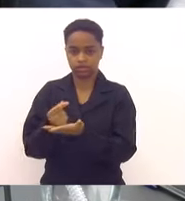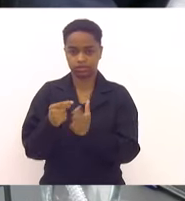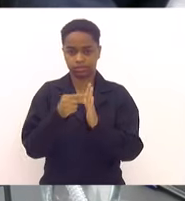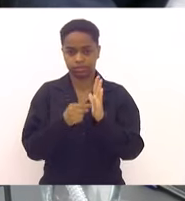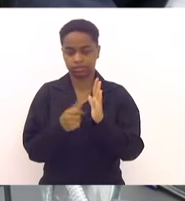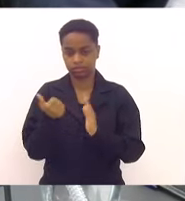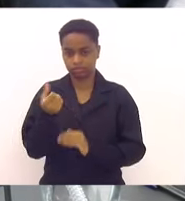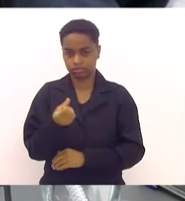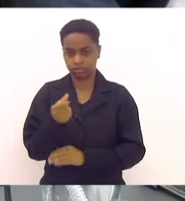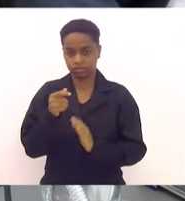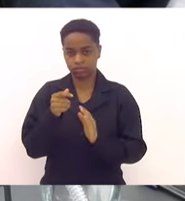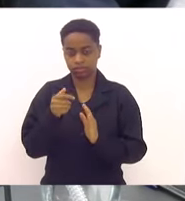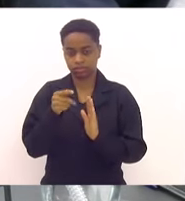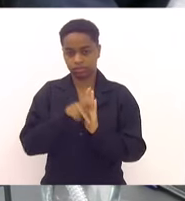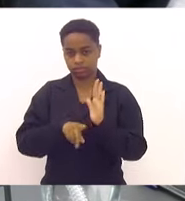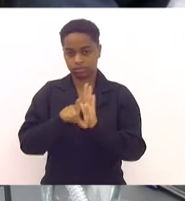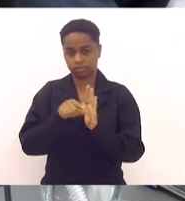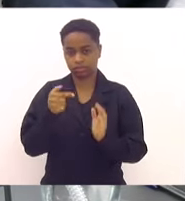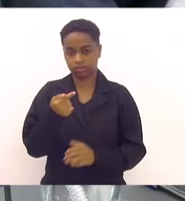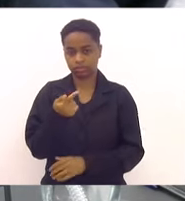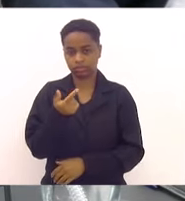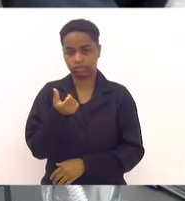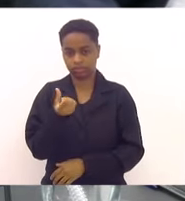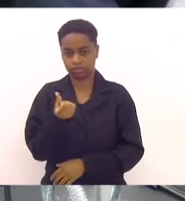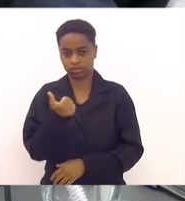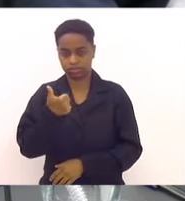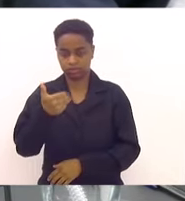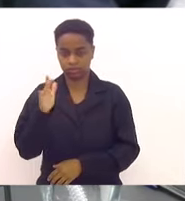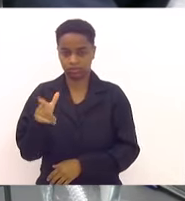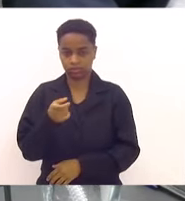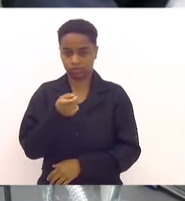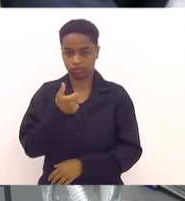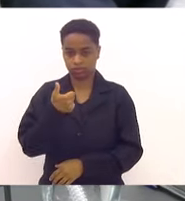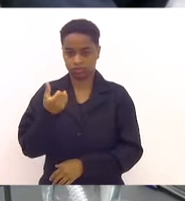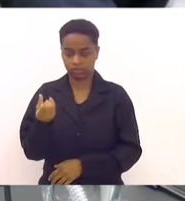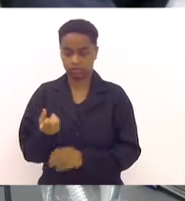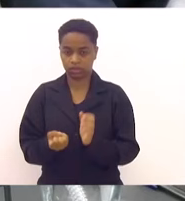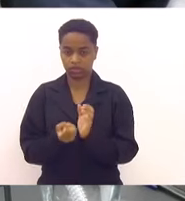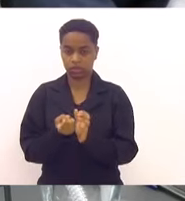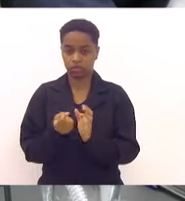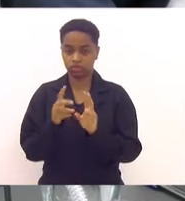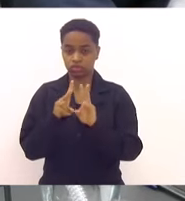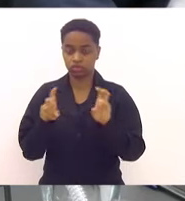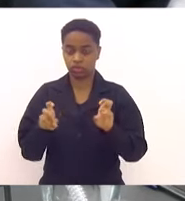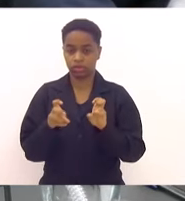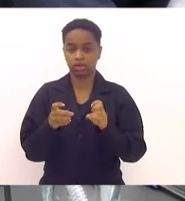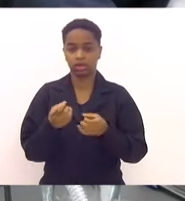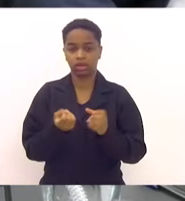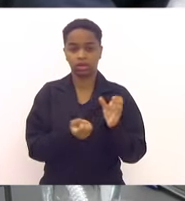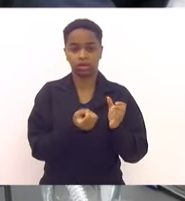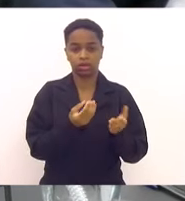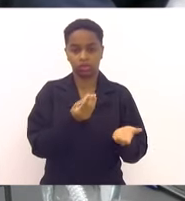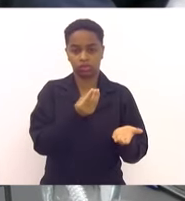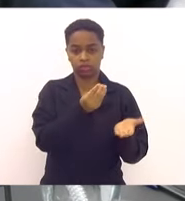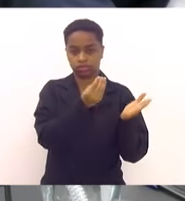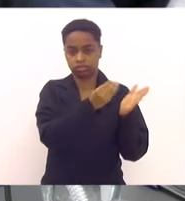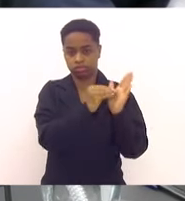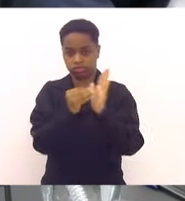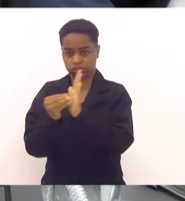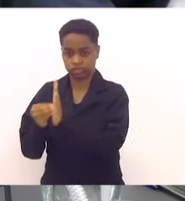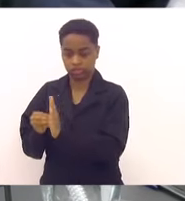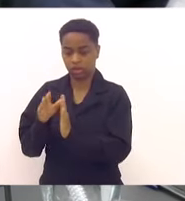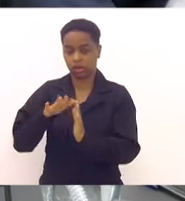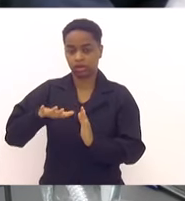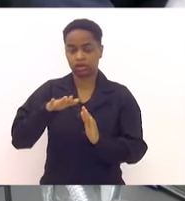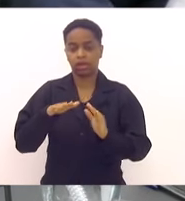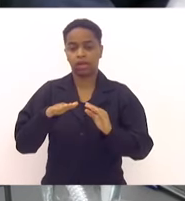pauta, o PL 761 de 23, de autoria do deputado Rosenberg Reis, que dispõe sobre a implantação de aparelho raio-x nas estações rodoviárias de